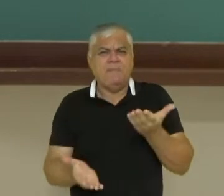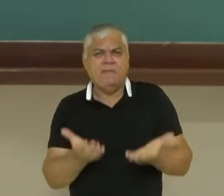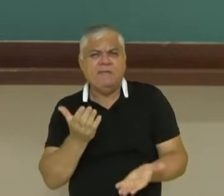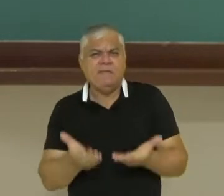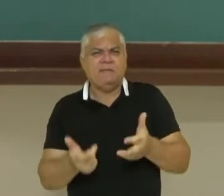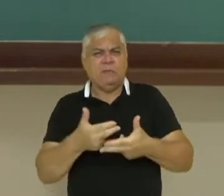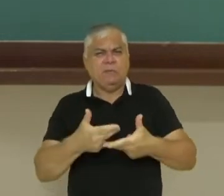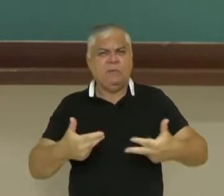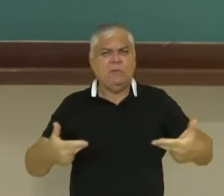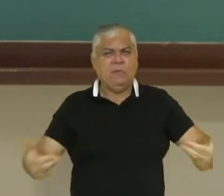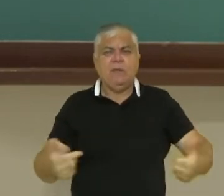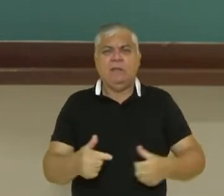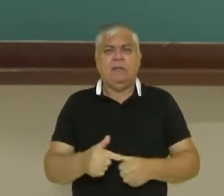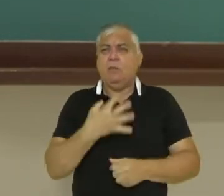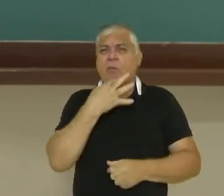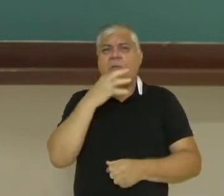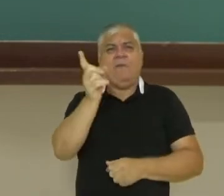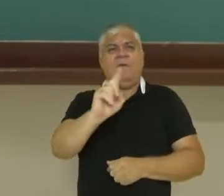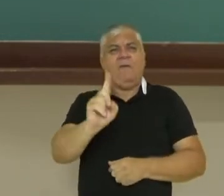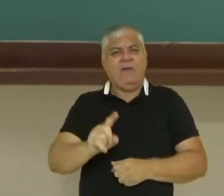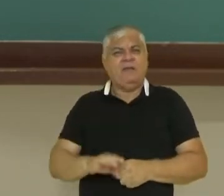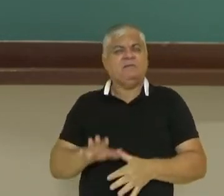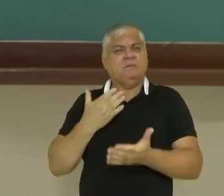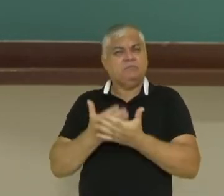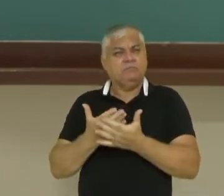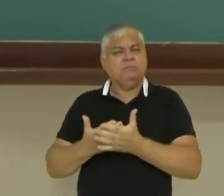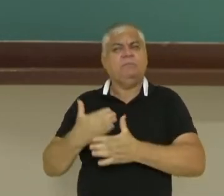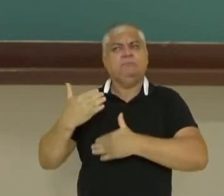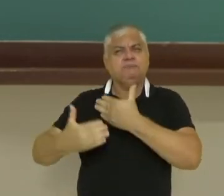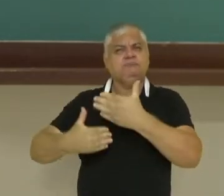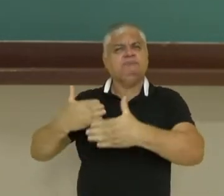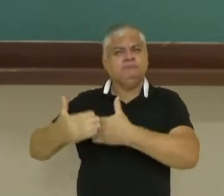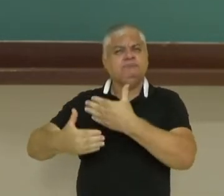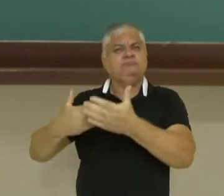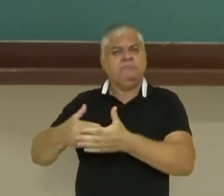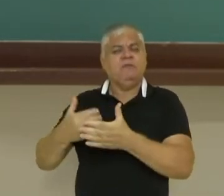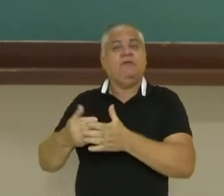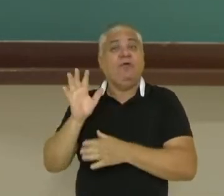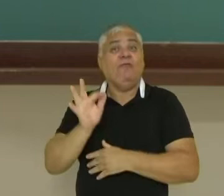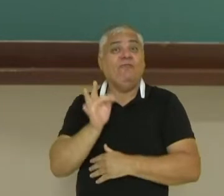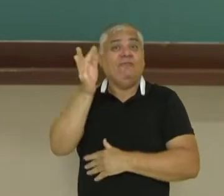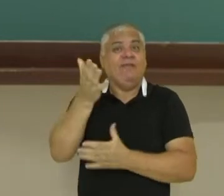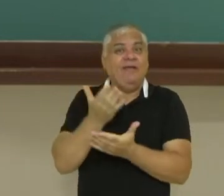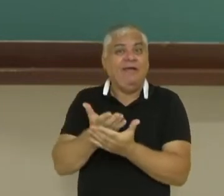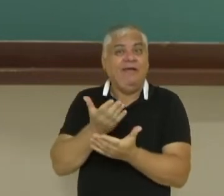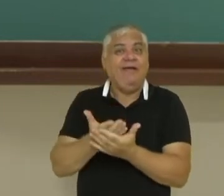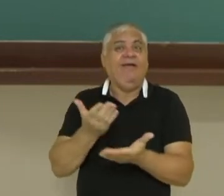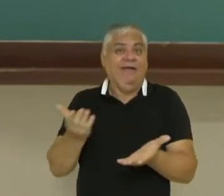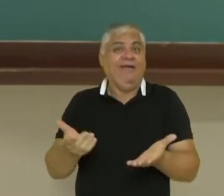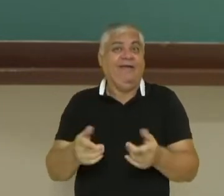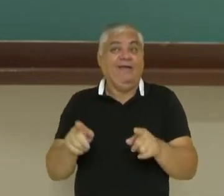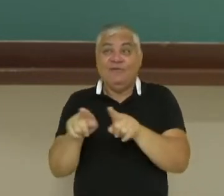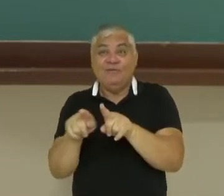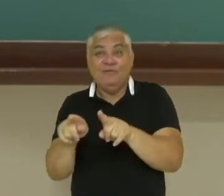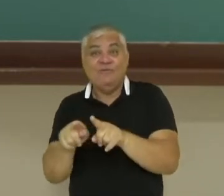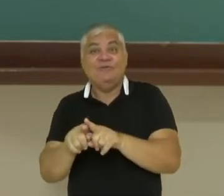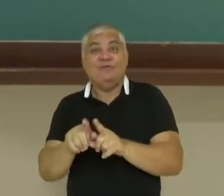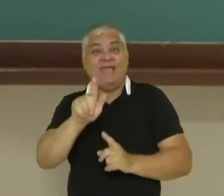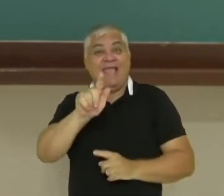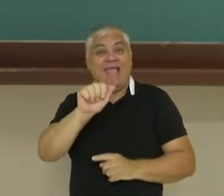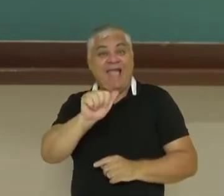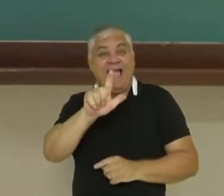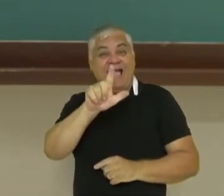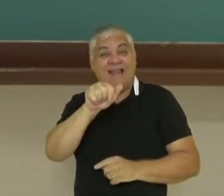tudo mais que vai ser estudado, não, na verdade firmado, né, por Galileu e Newton aí ao longo dos